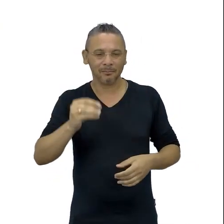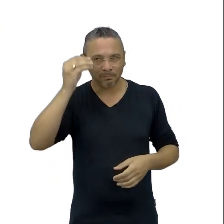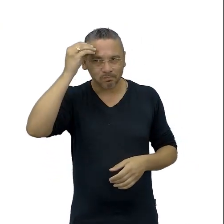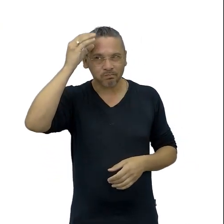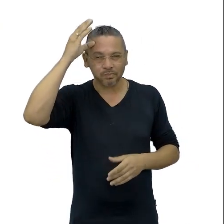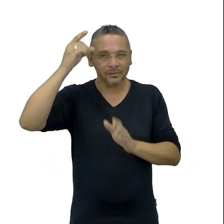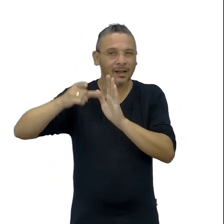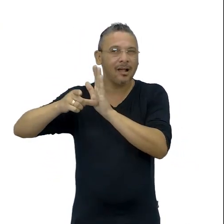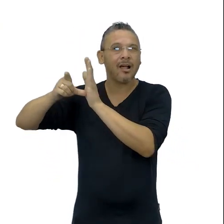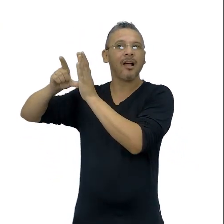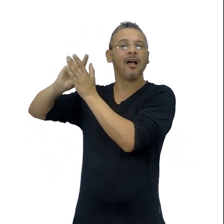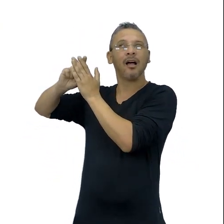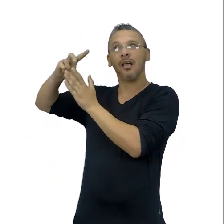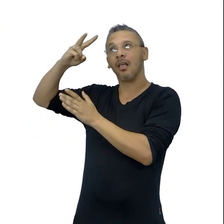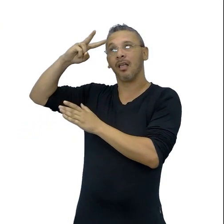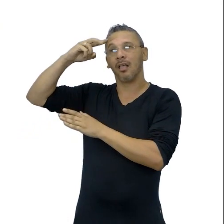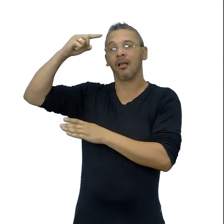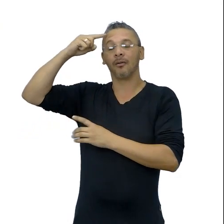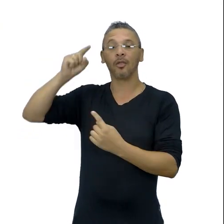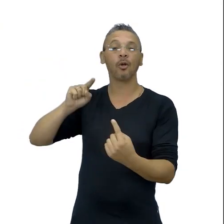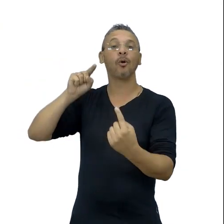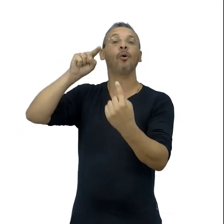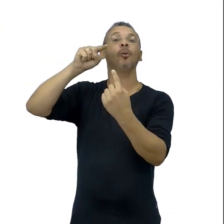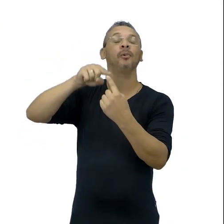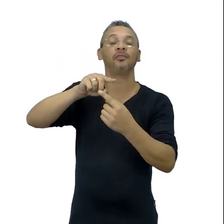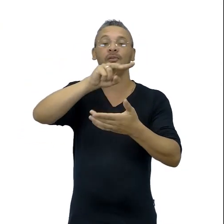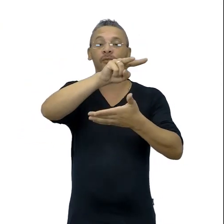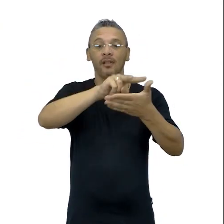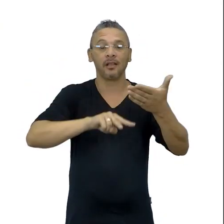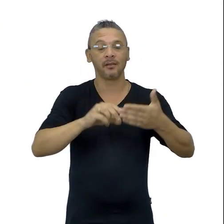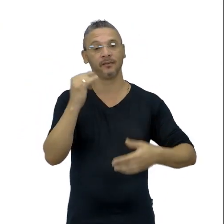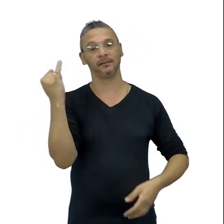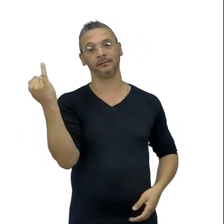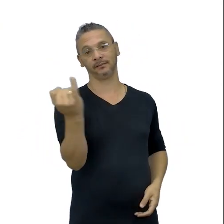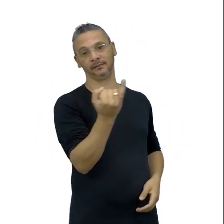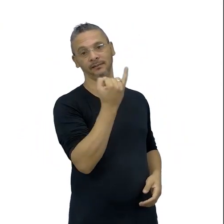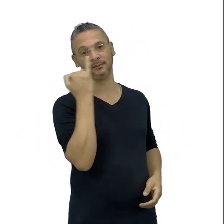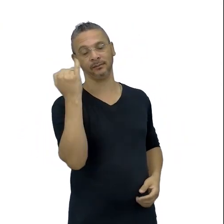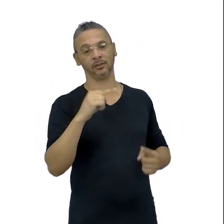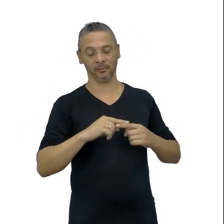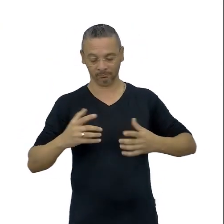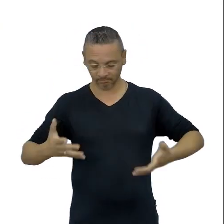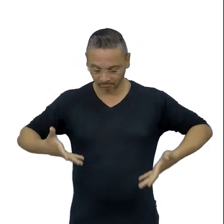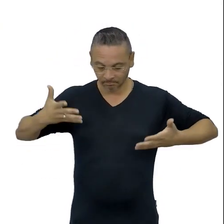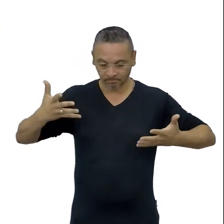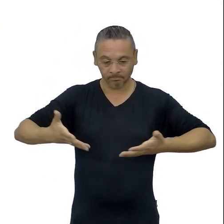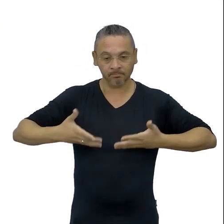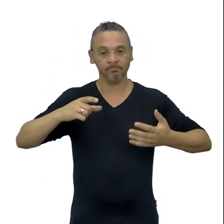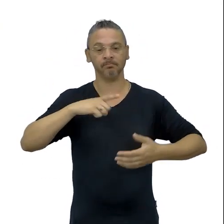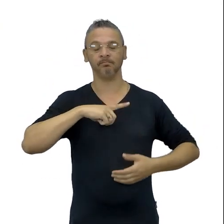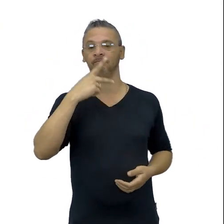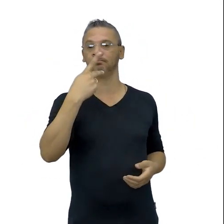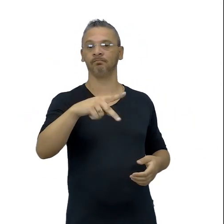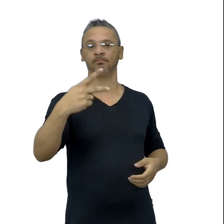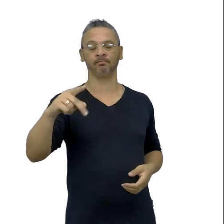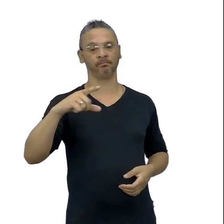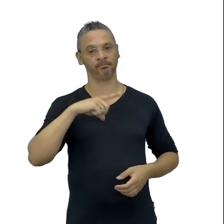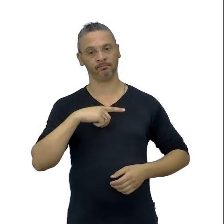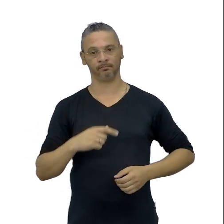estudantes precisam conhecer os objetivos da leitura e estarem motivados para ela.